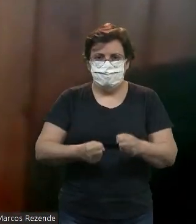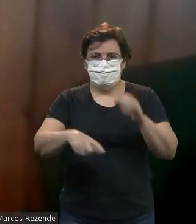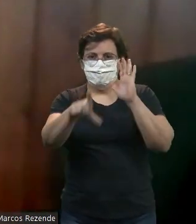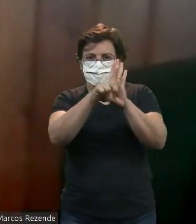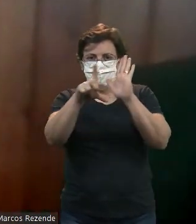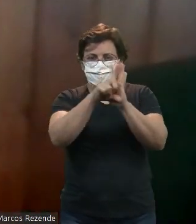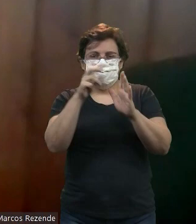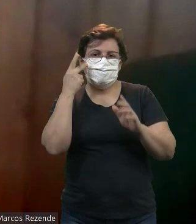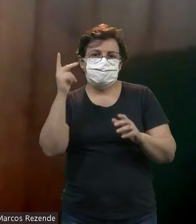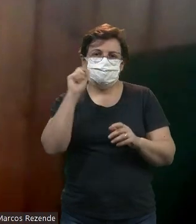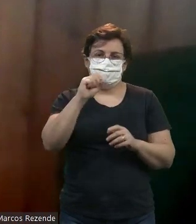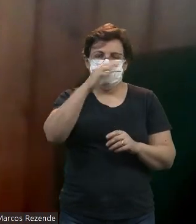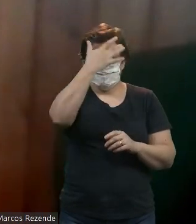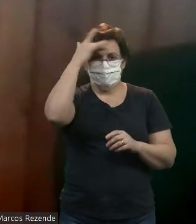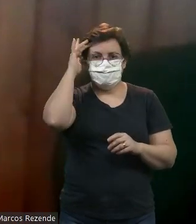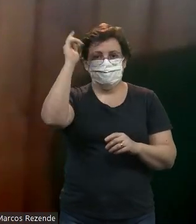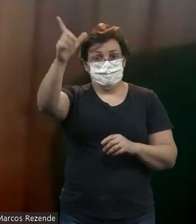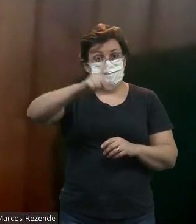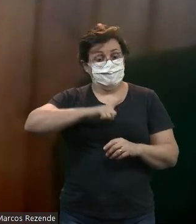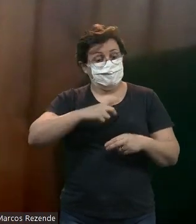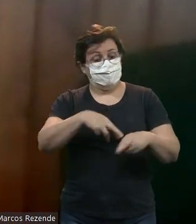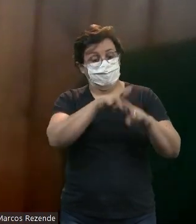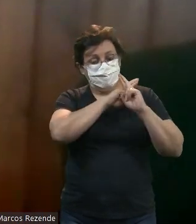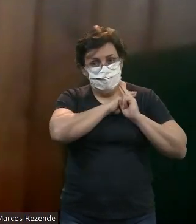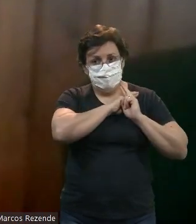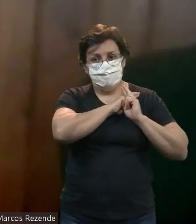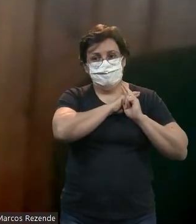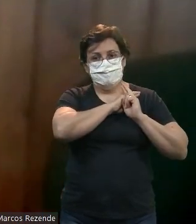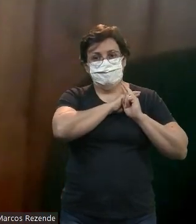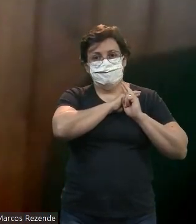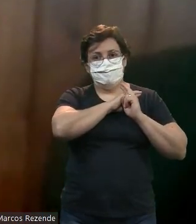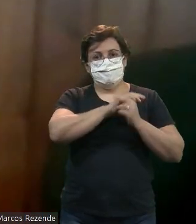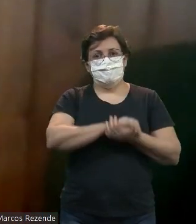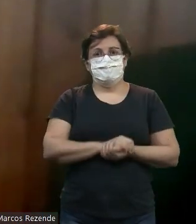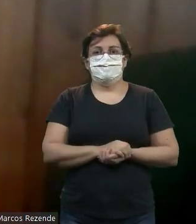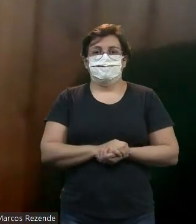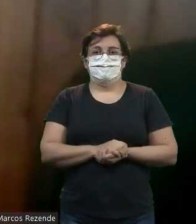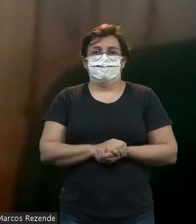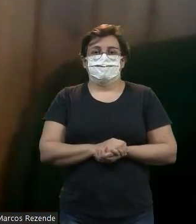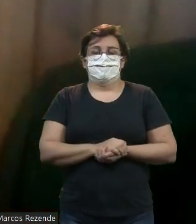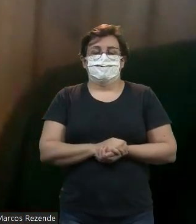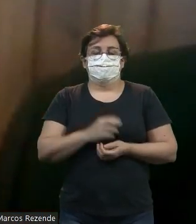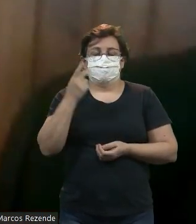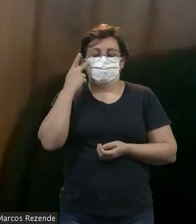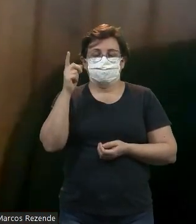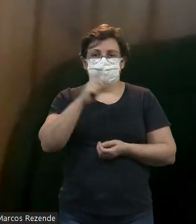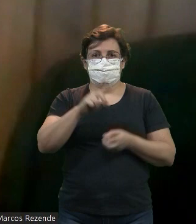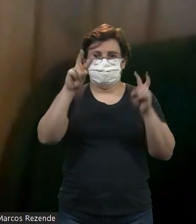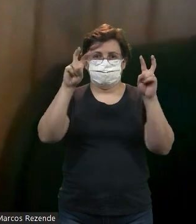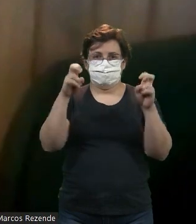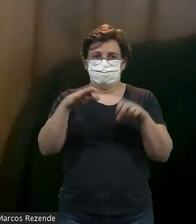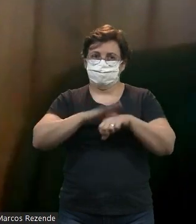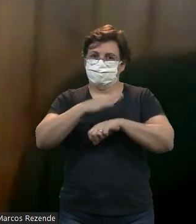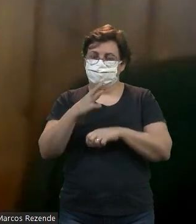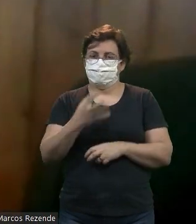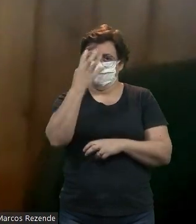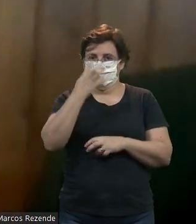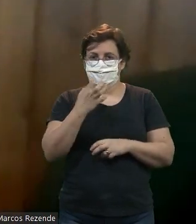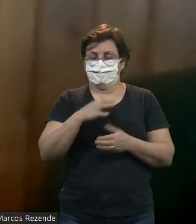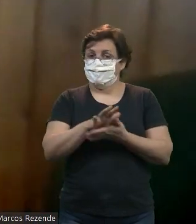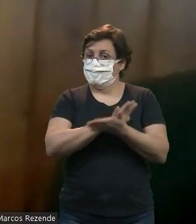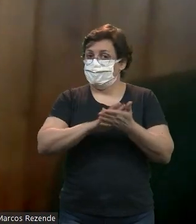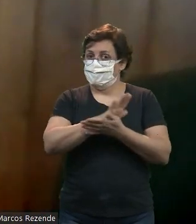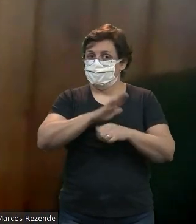Legislativo, para que as pessoas tenham responsabilidade com relação a esse assunto tão sério. Nada mais havendo a